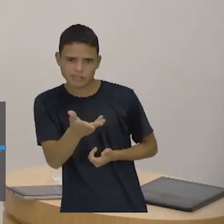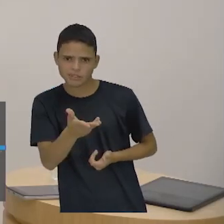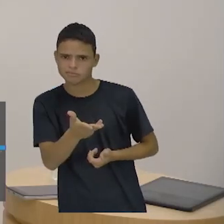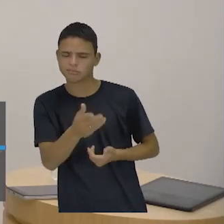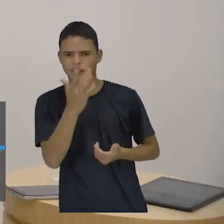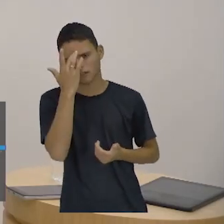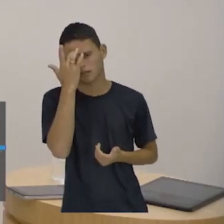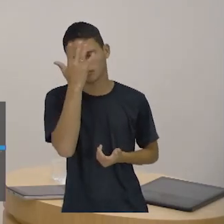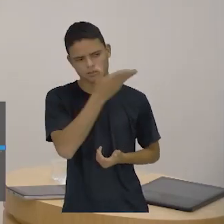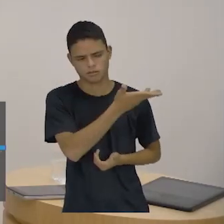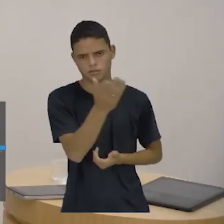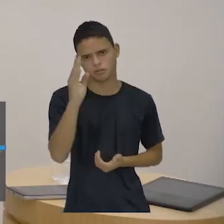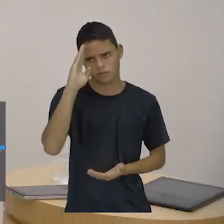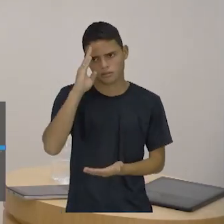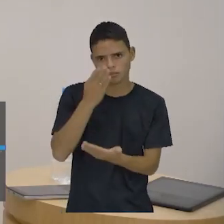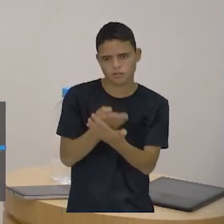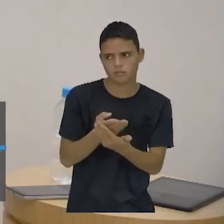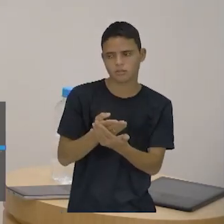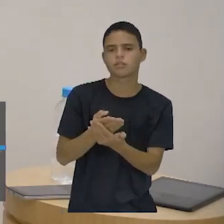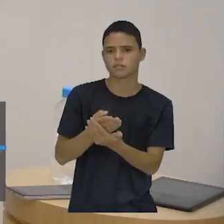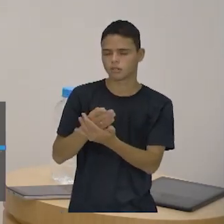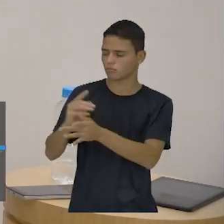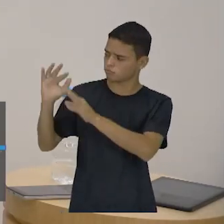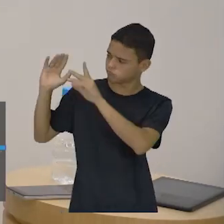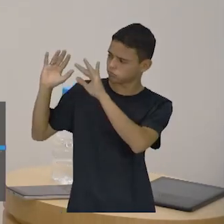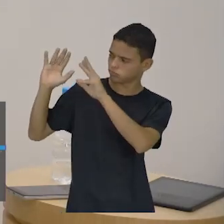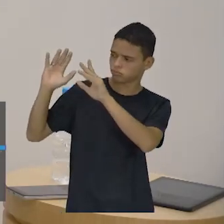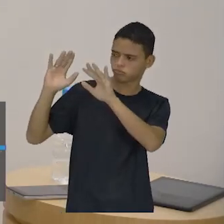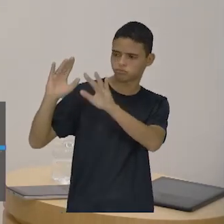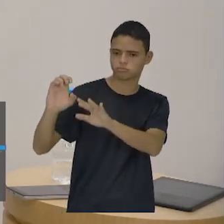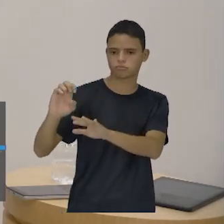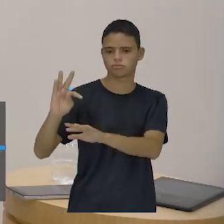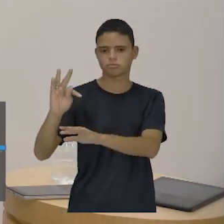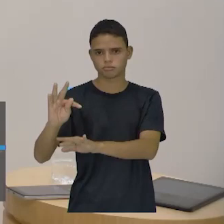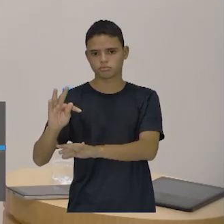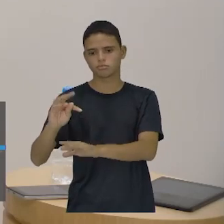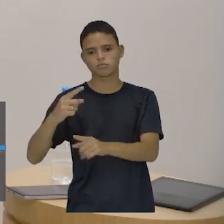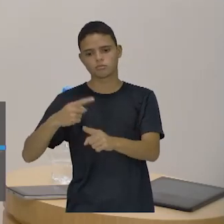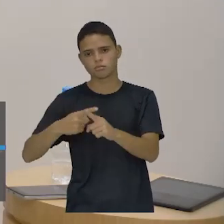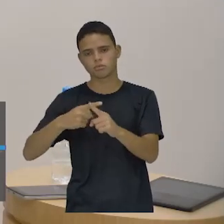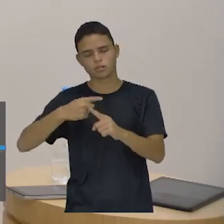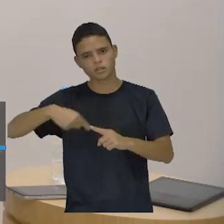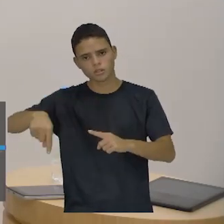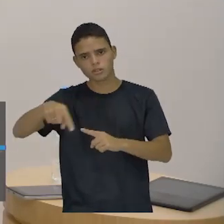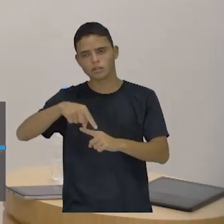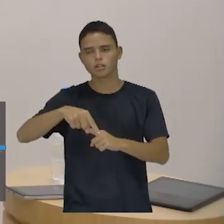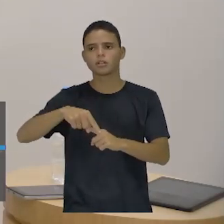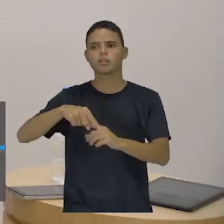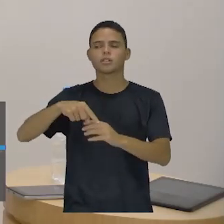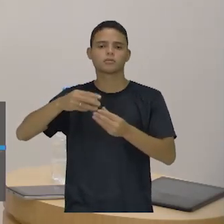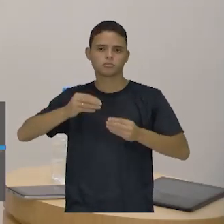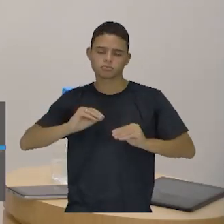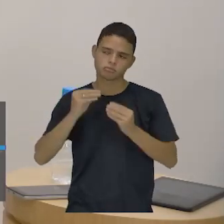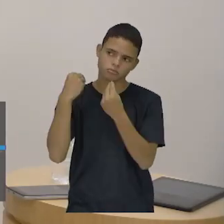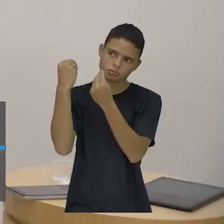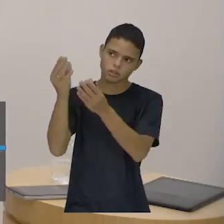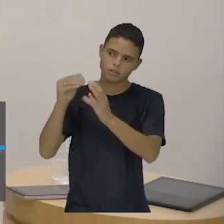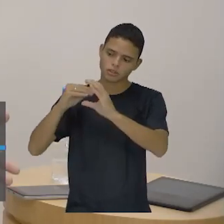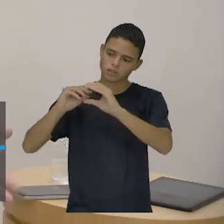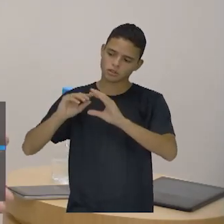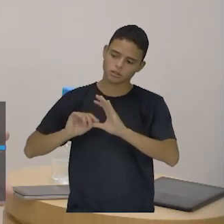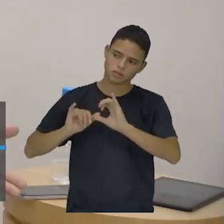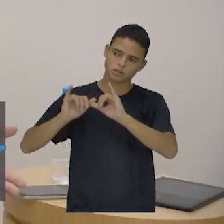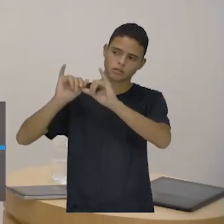marcianos. Apesar de terem ido robôs para Marte, nós termos enviado robôs para Marte e constatar que lá, de